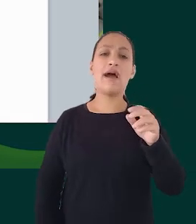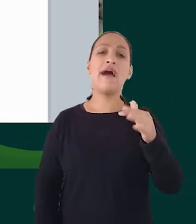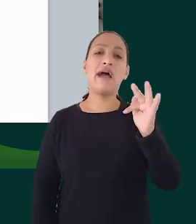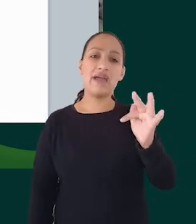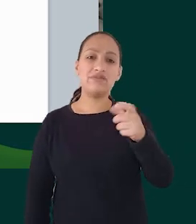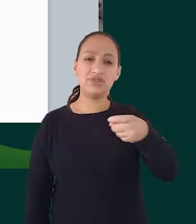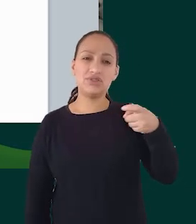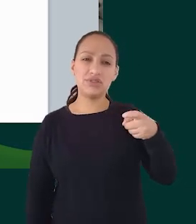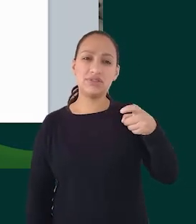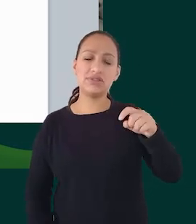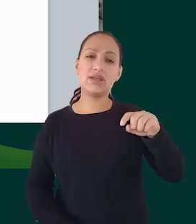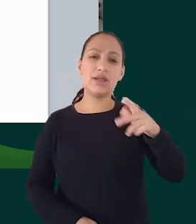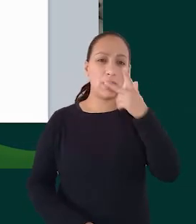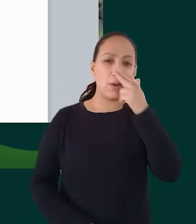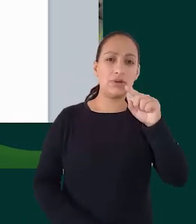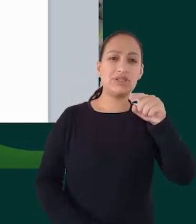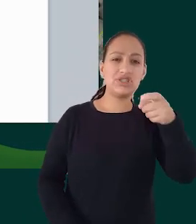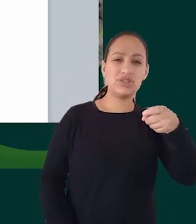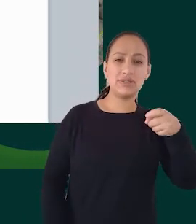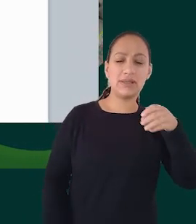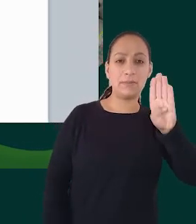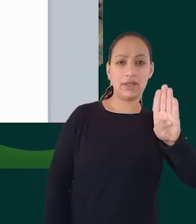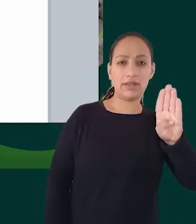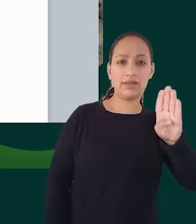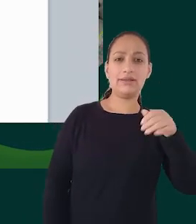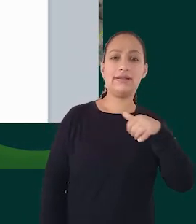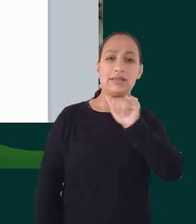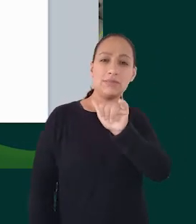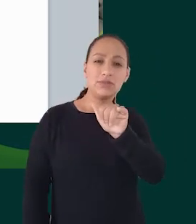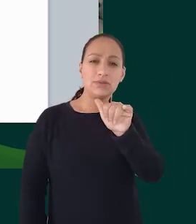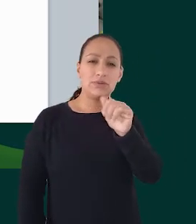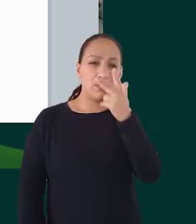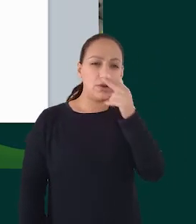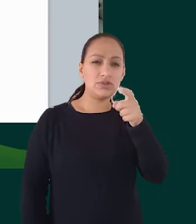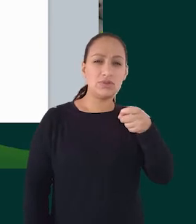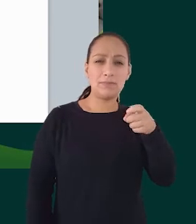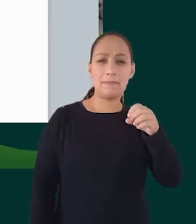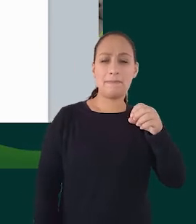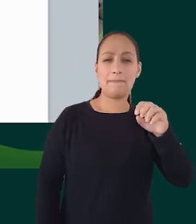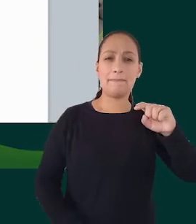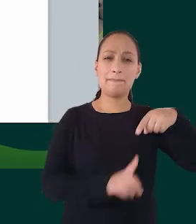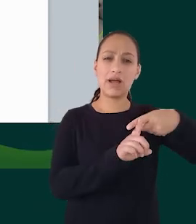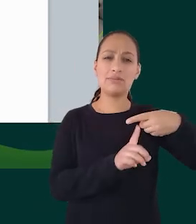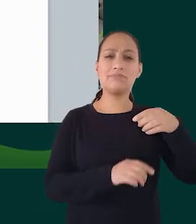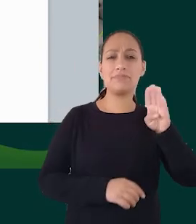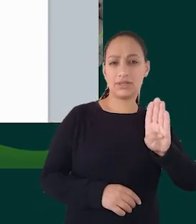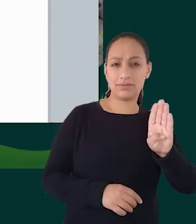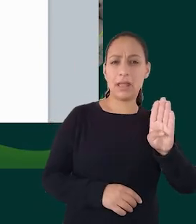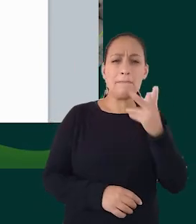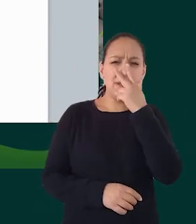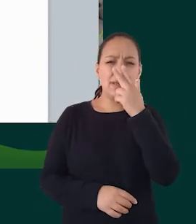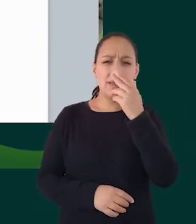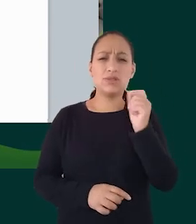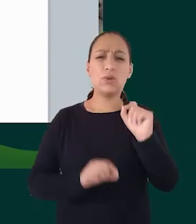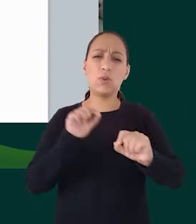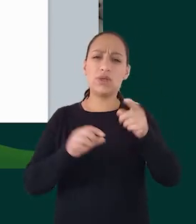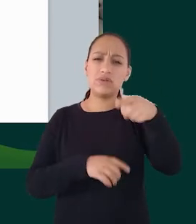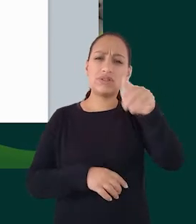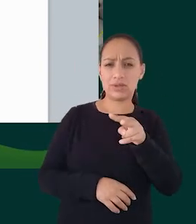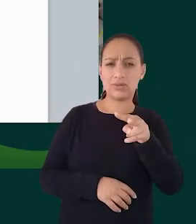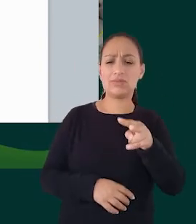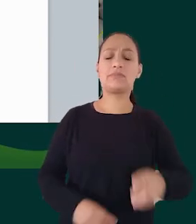mais b, lembram? Y igual a x mais b. Isso é muito parecido com o que vocês já